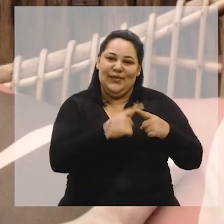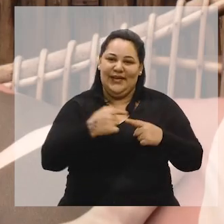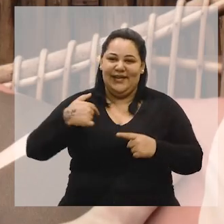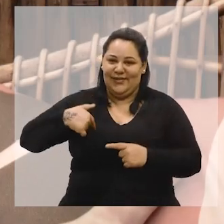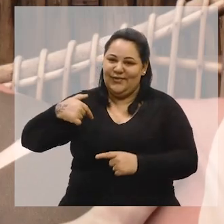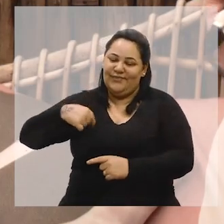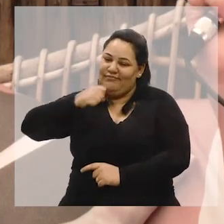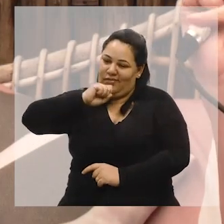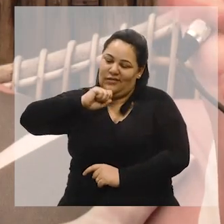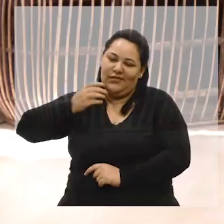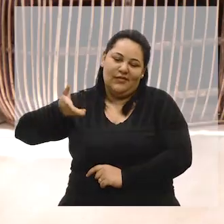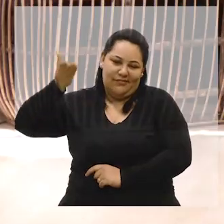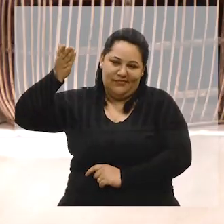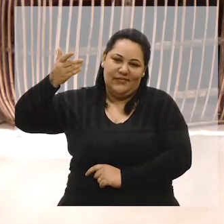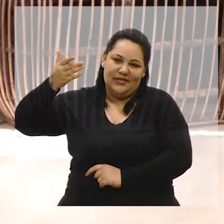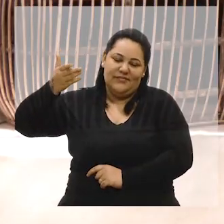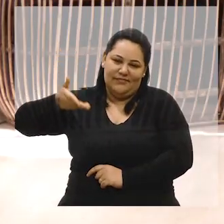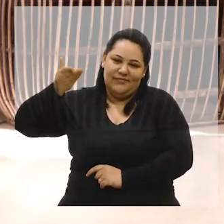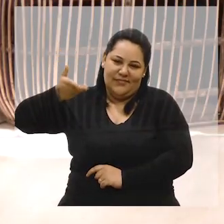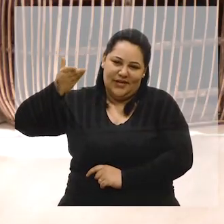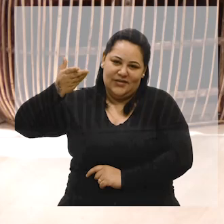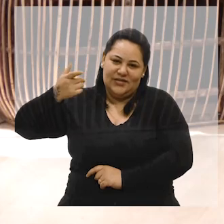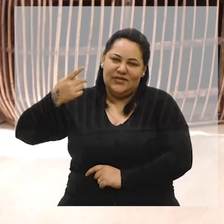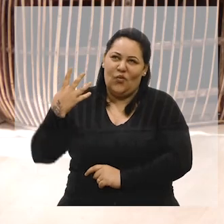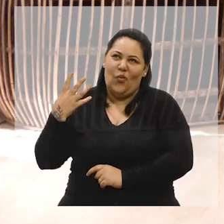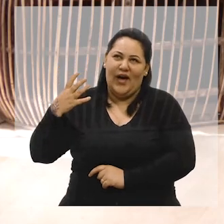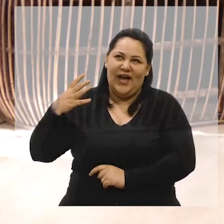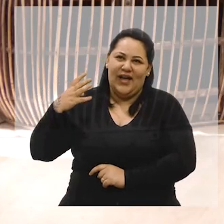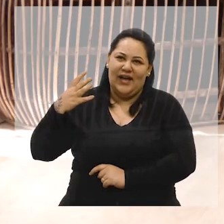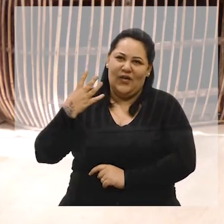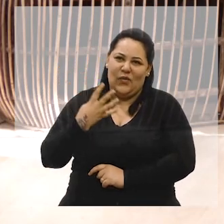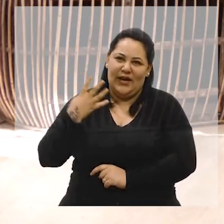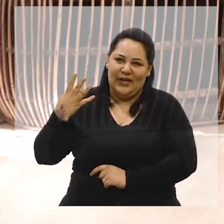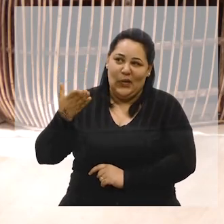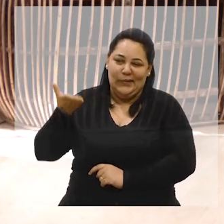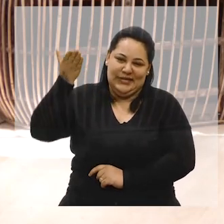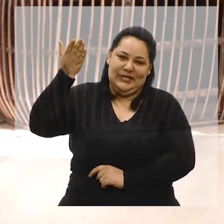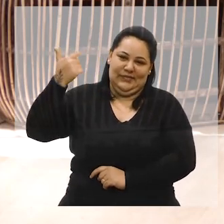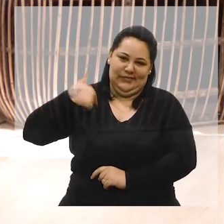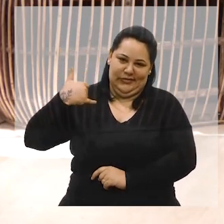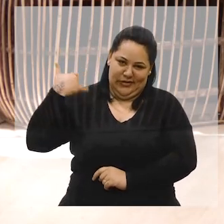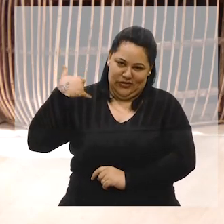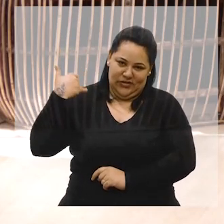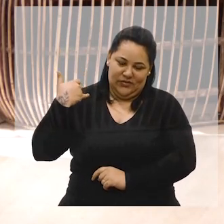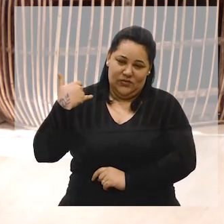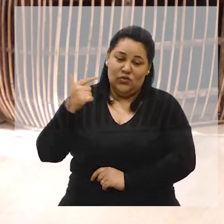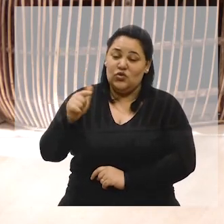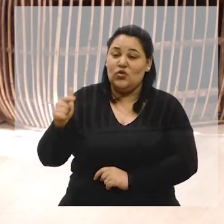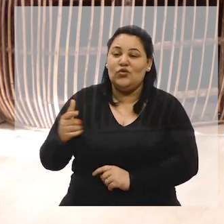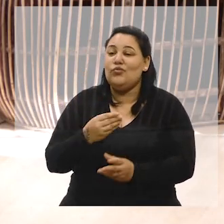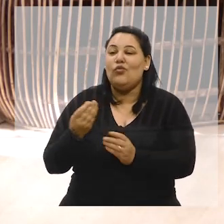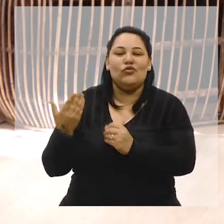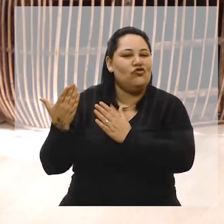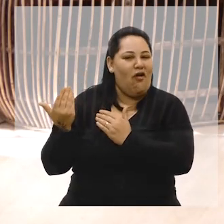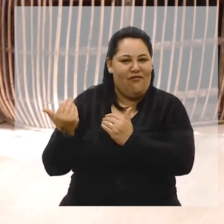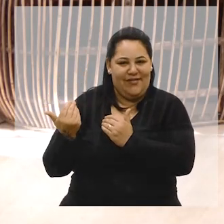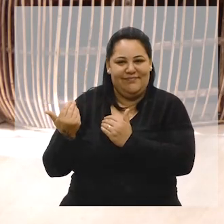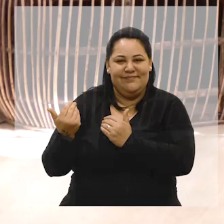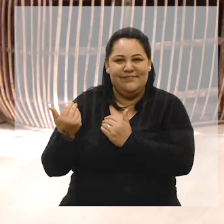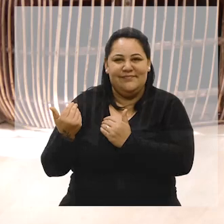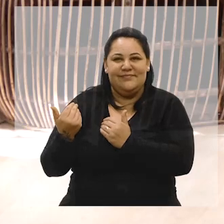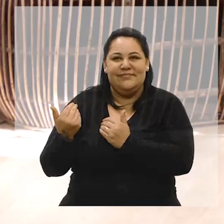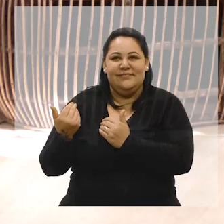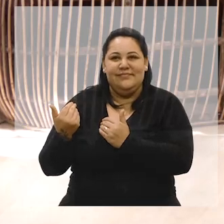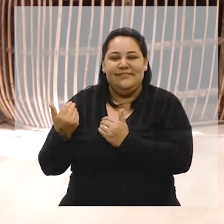ala mais velha do programa. Nós éramos, acho que 4 pessoas acima dos 44. Então, o resto tudo uma galera muito